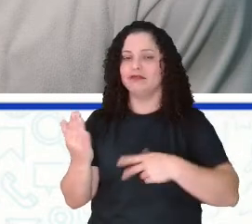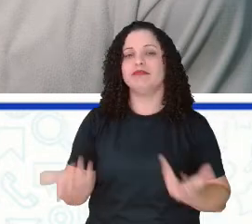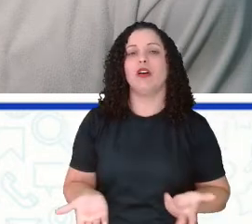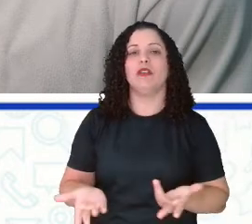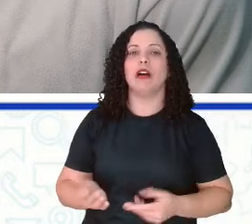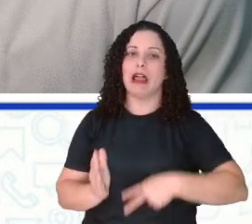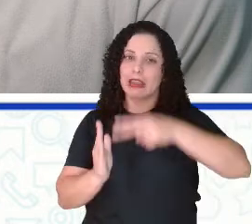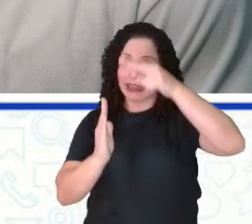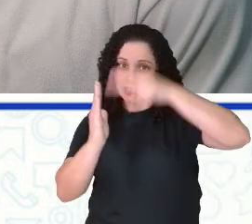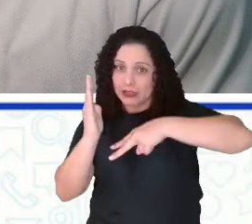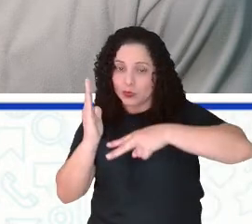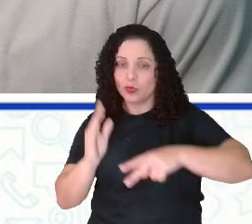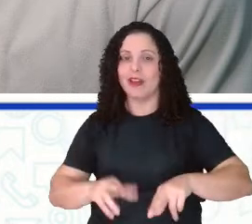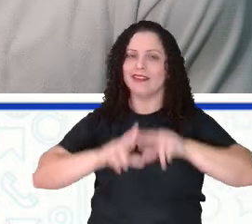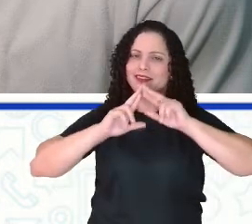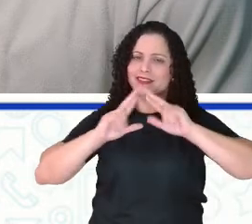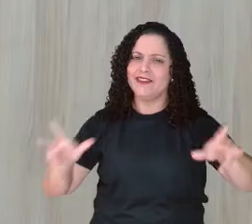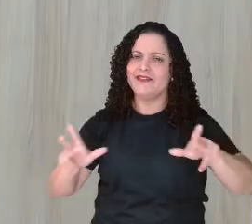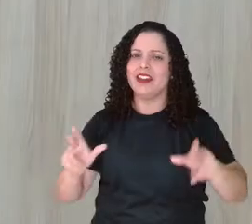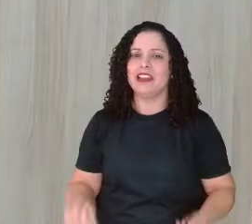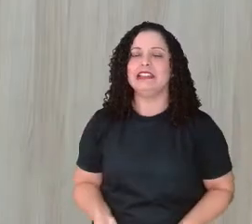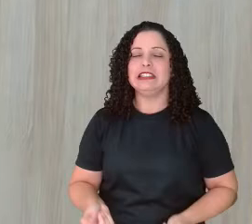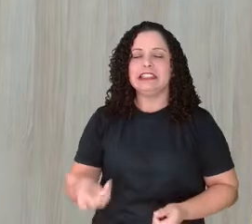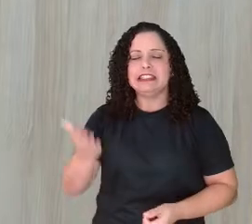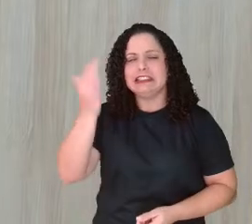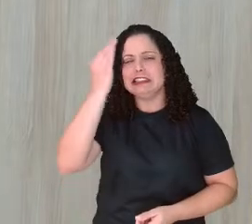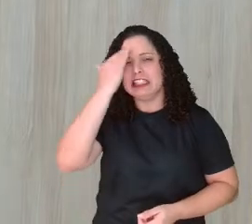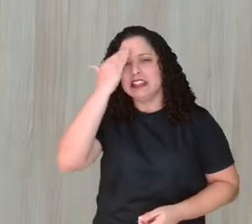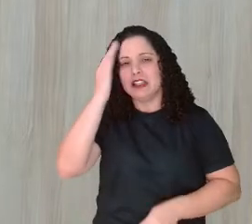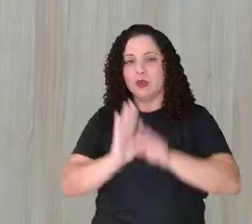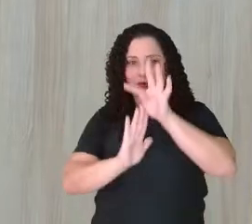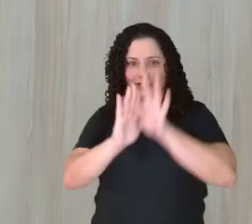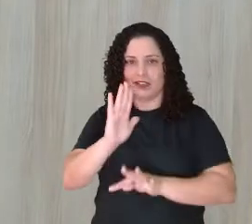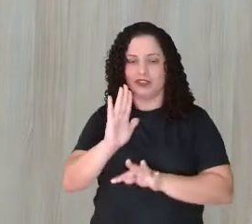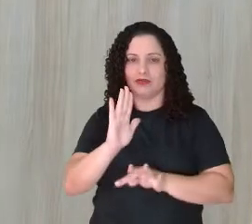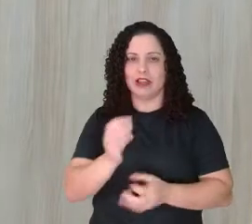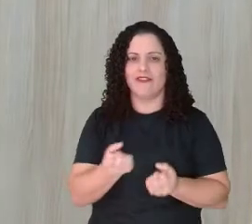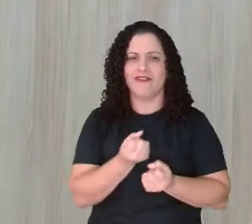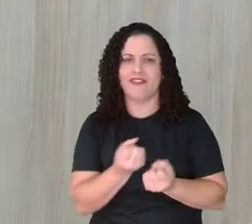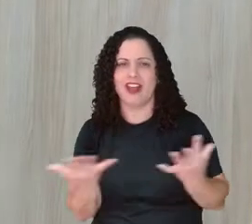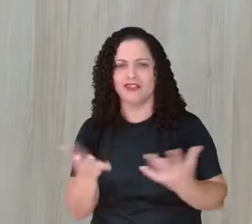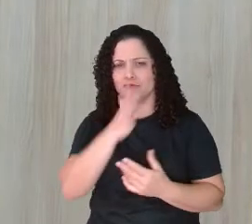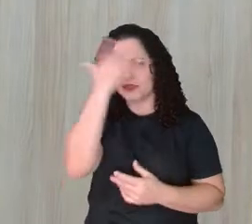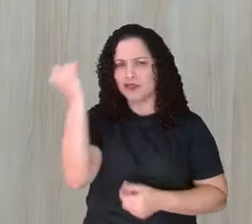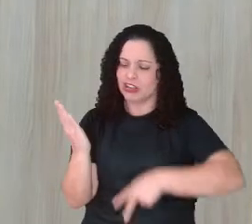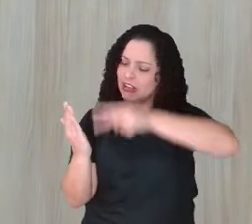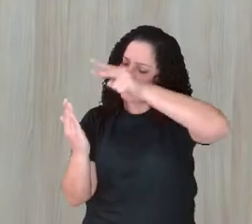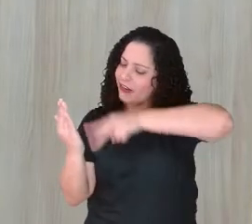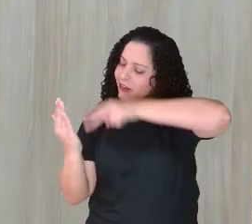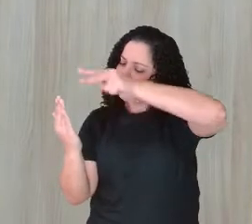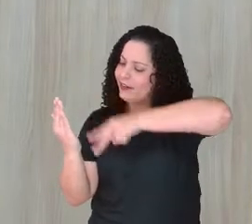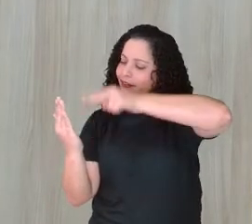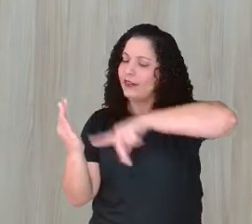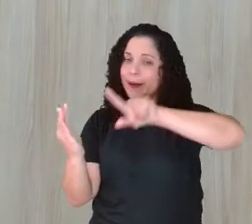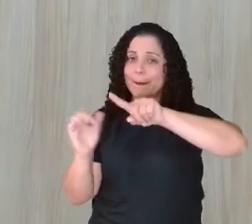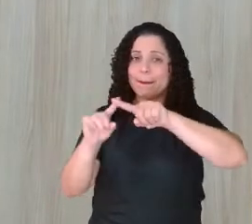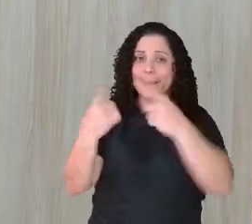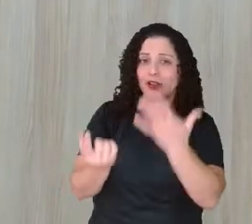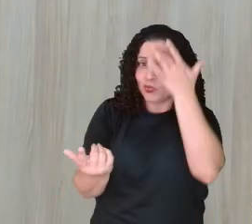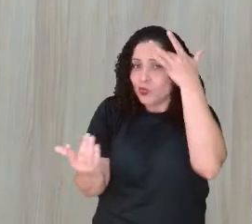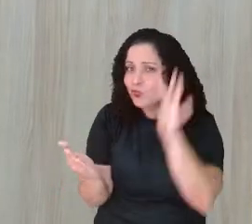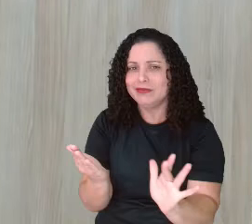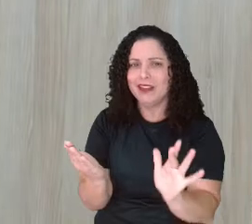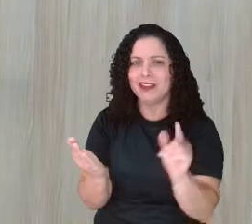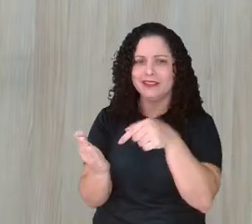é muito diferente de interpretação de texto. Muita gente lê o texto, mas não interpreta. E aí eu